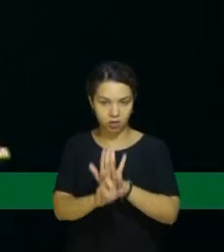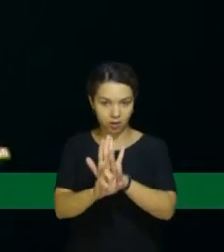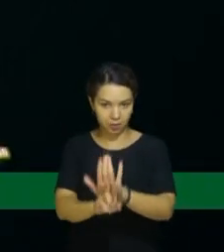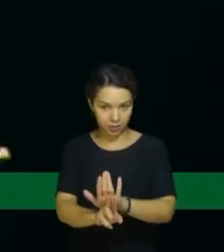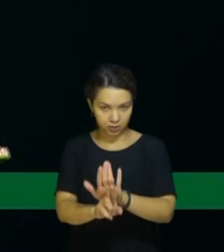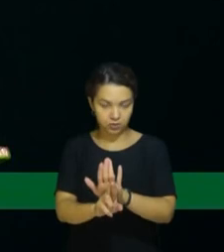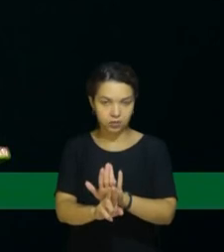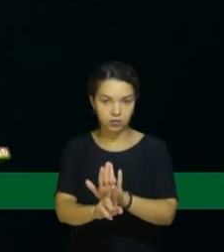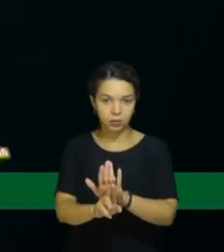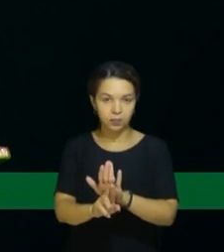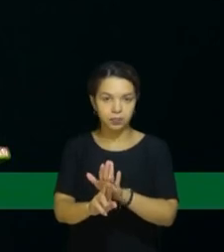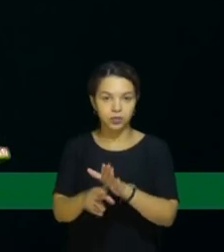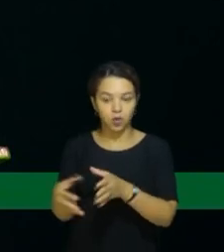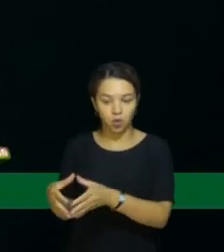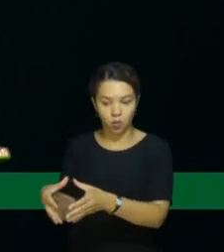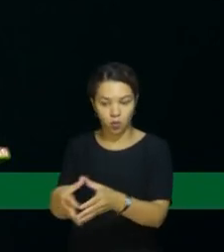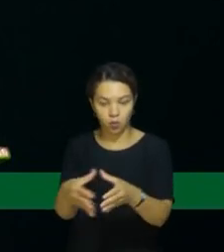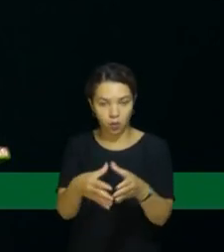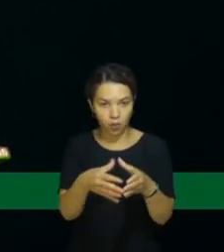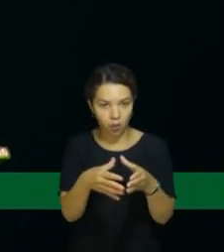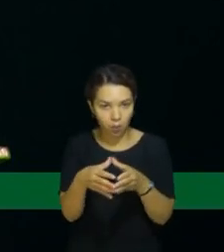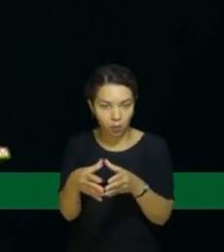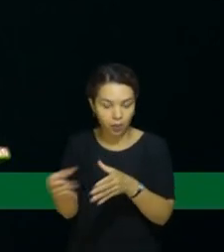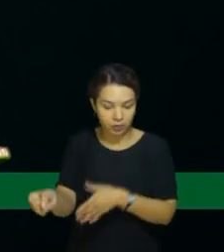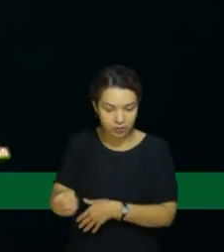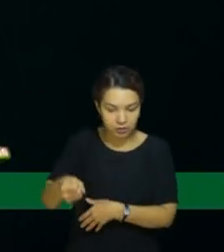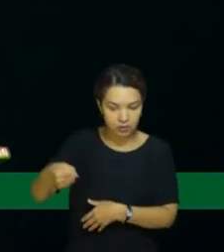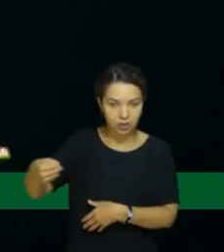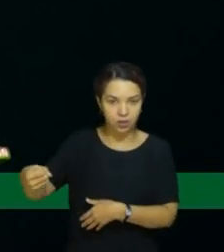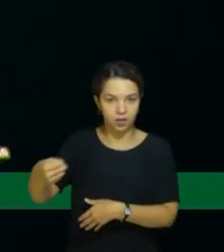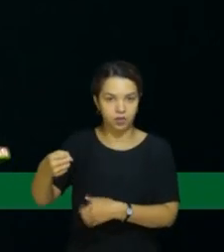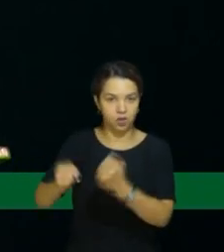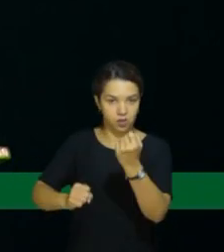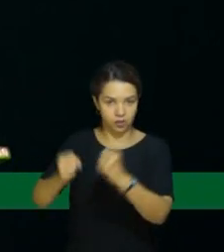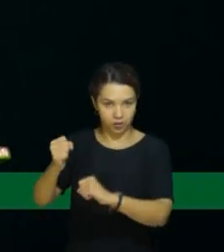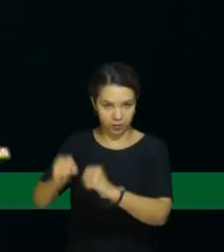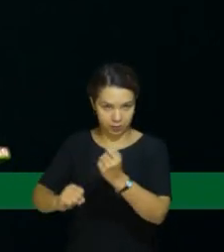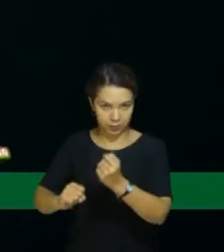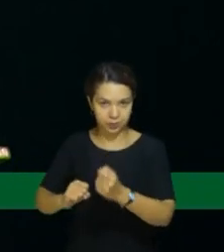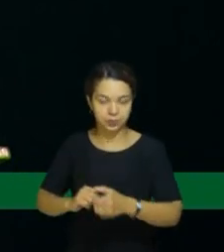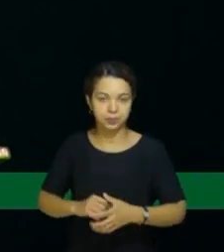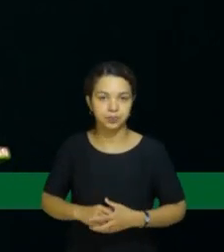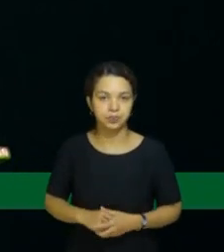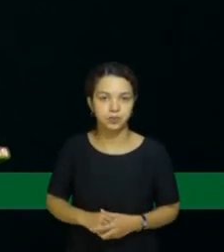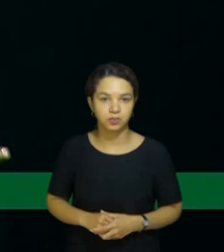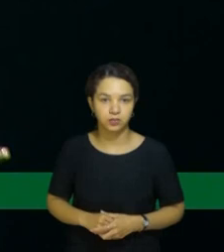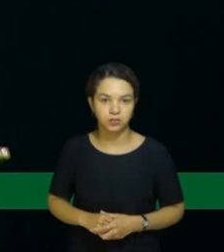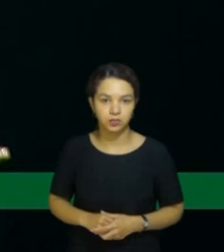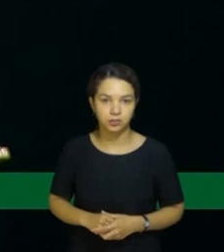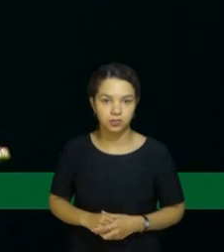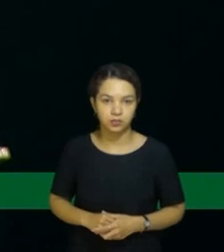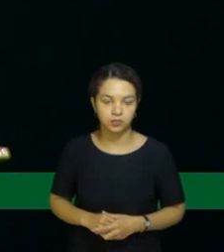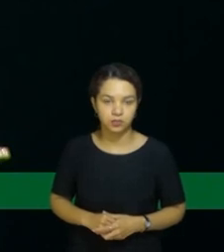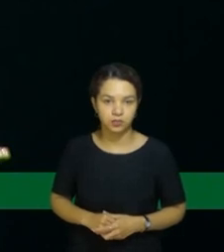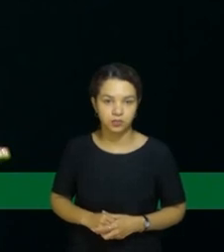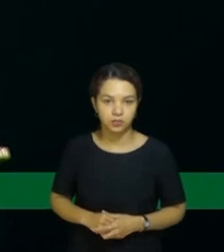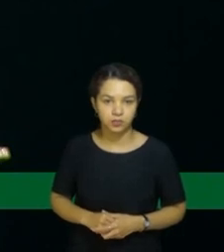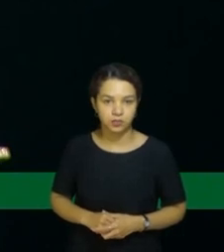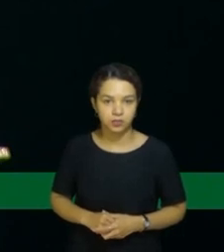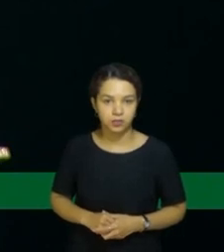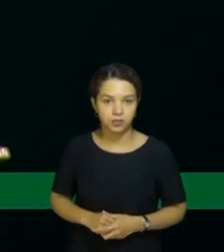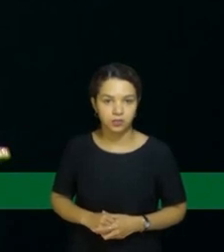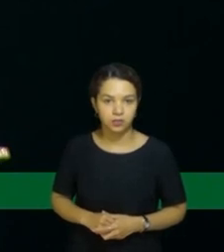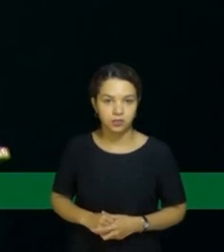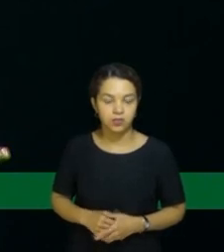microcervejarias que compõem o seu quadro de afiliados sediados no espaço espaço geográfico já citado é